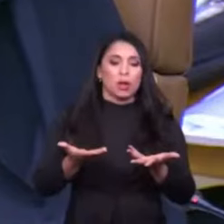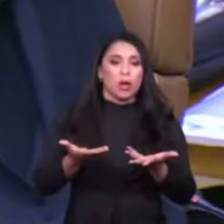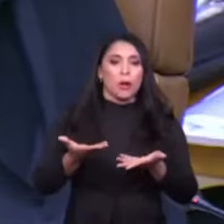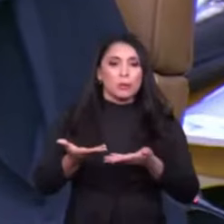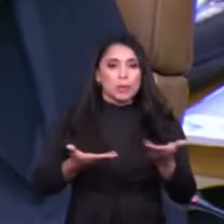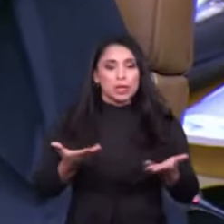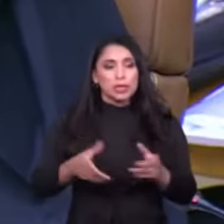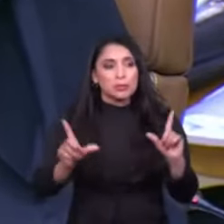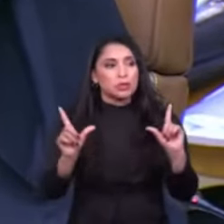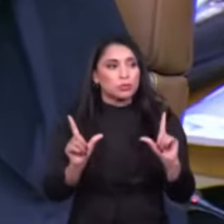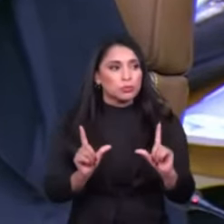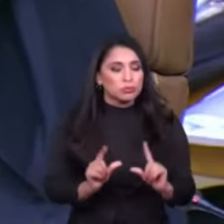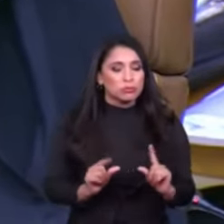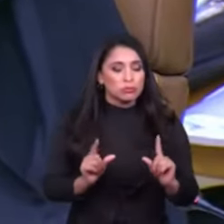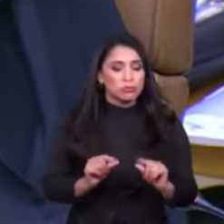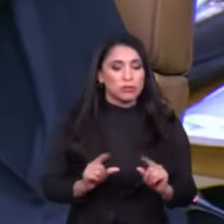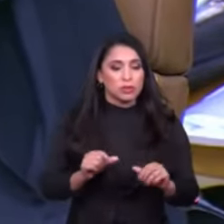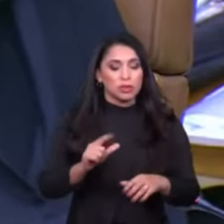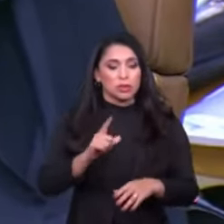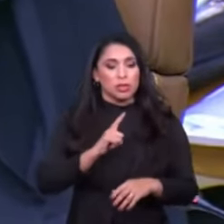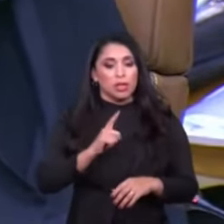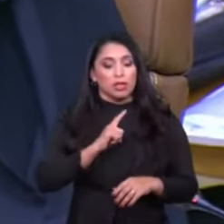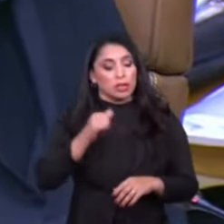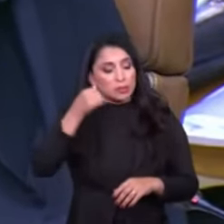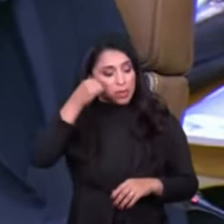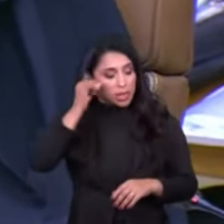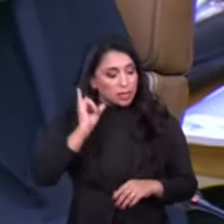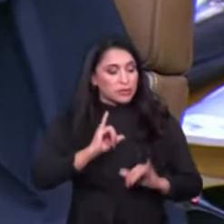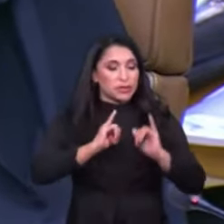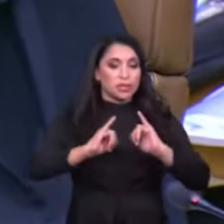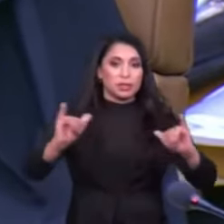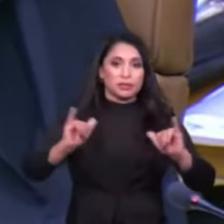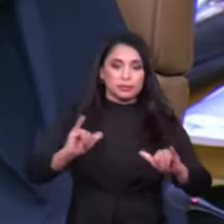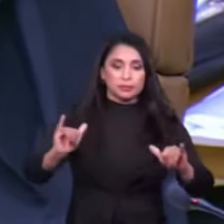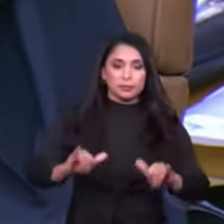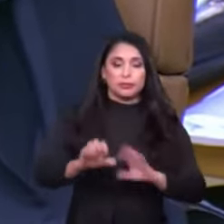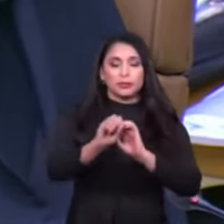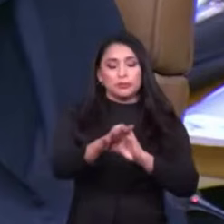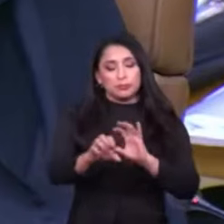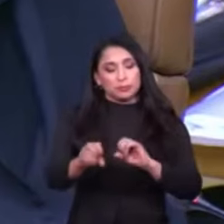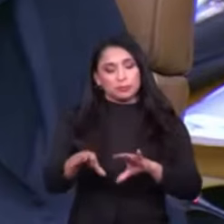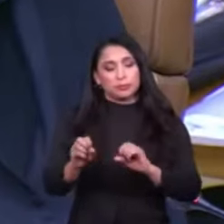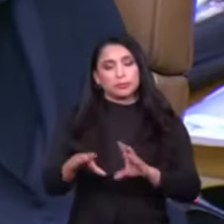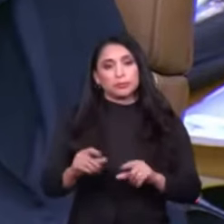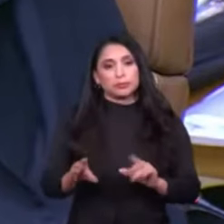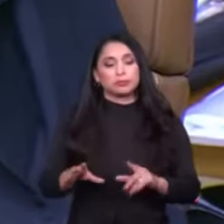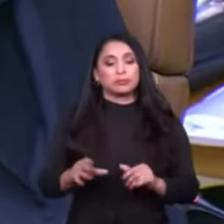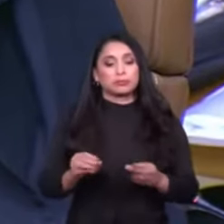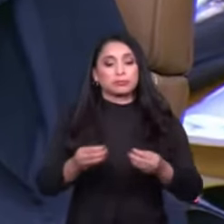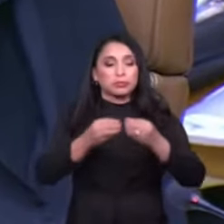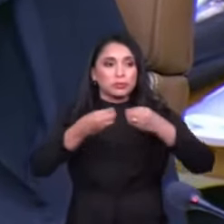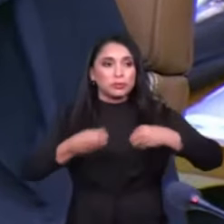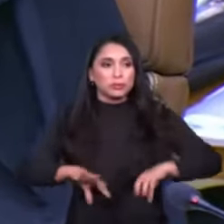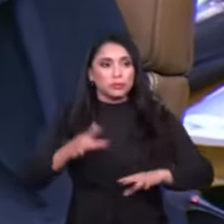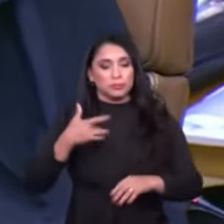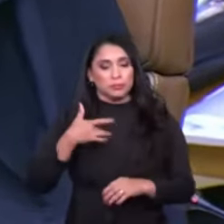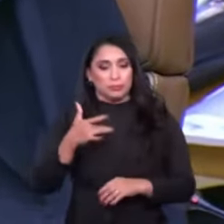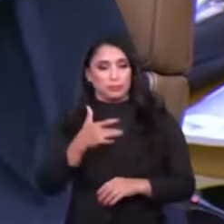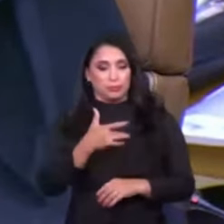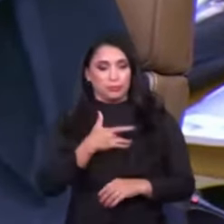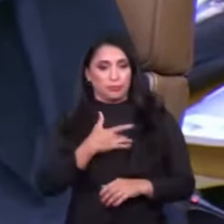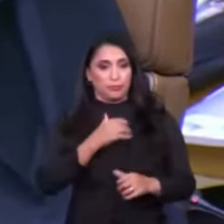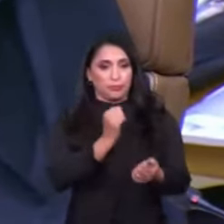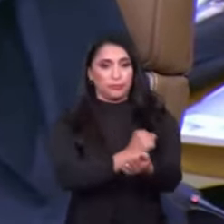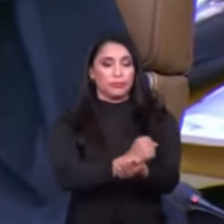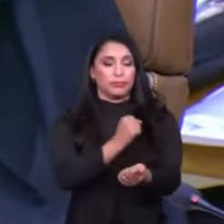preceito secundário, a aplicação de medidas de cunho preventivo, informativo e pedagógico voltadas para a redução dos danos à saúde dos dependentes químicos e